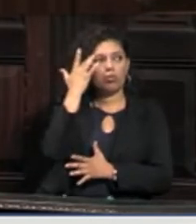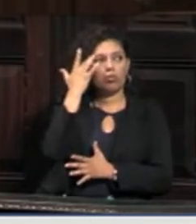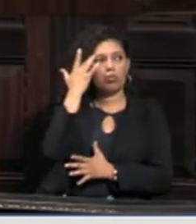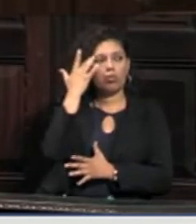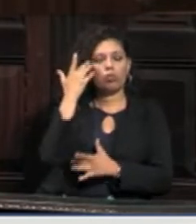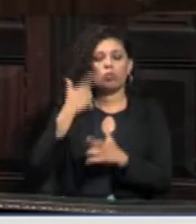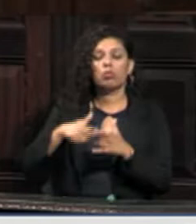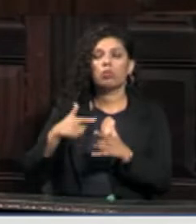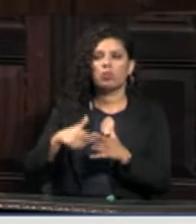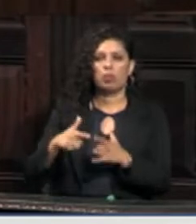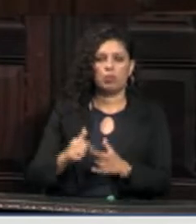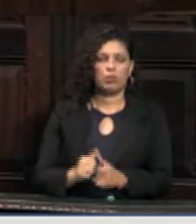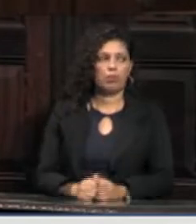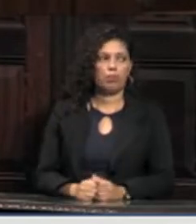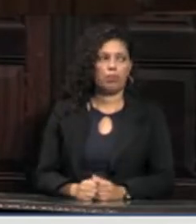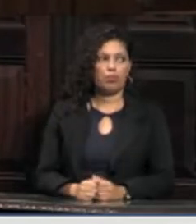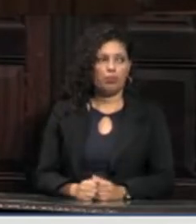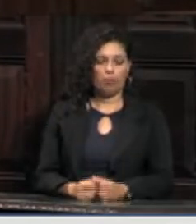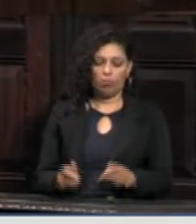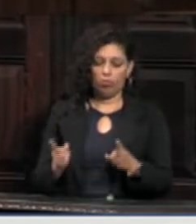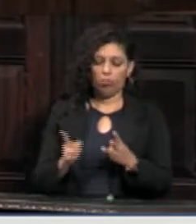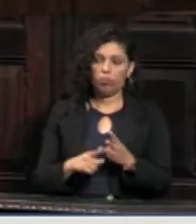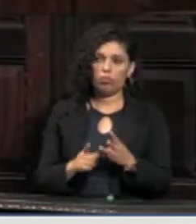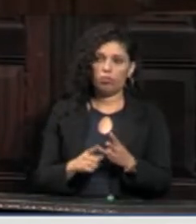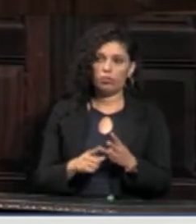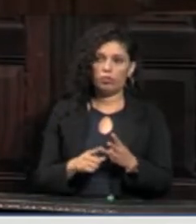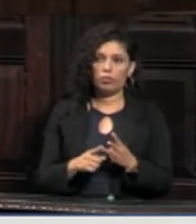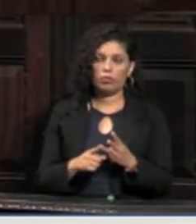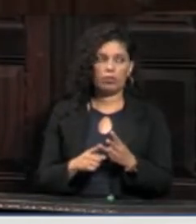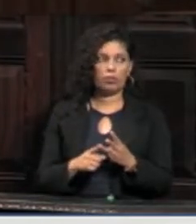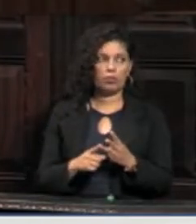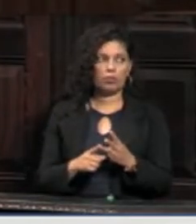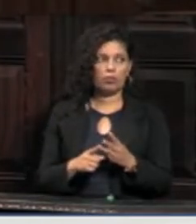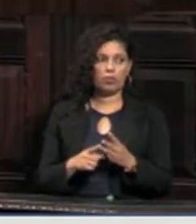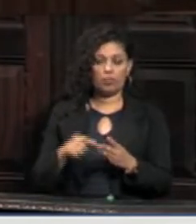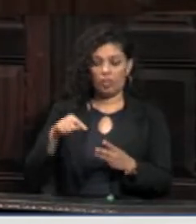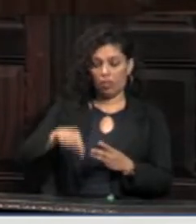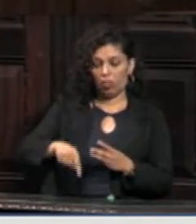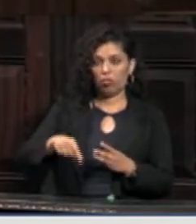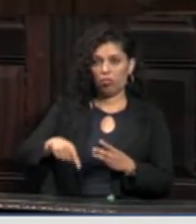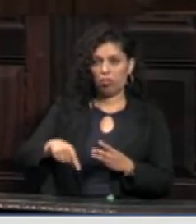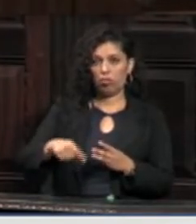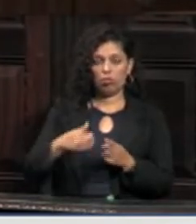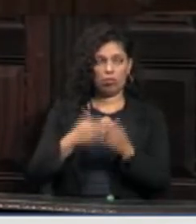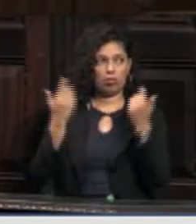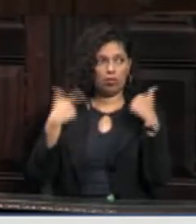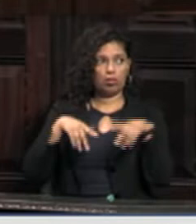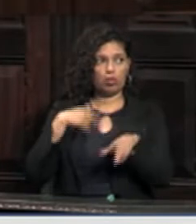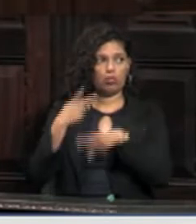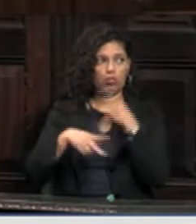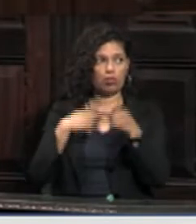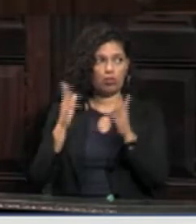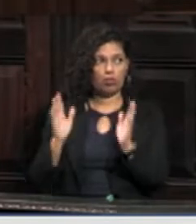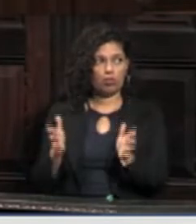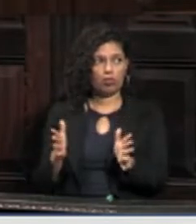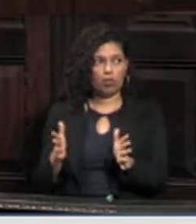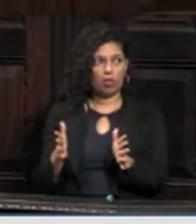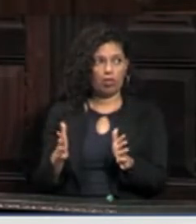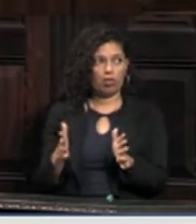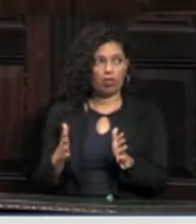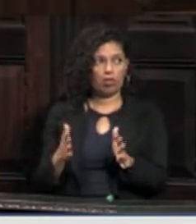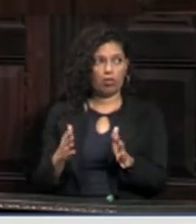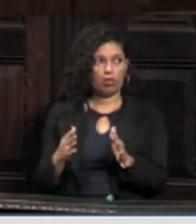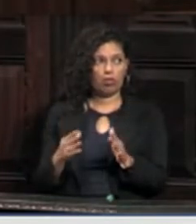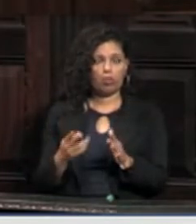Segundo ponto. E o terceiro ponto, que já reflete aqui, é exatamente o teto